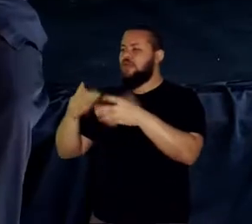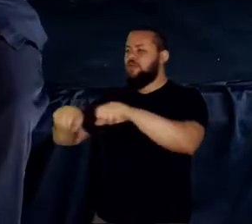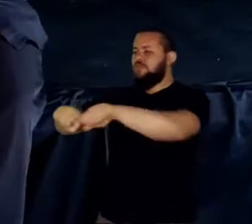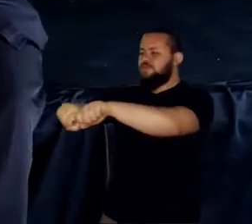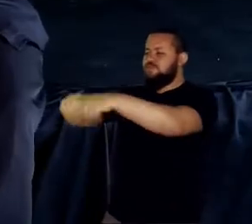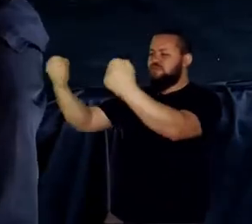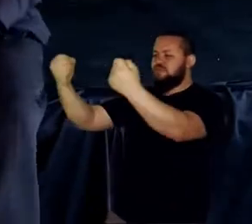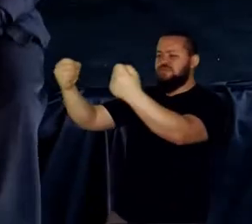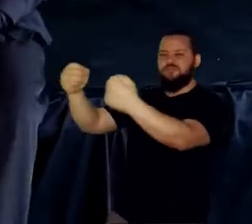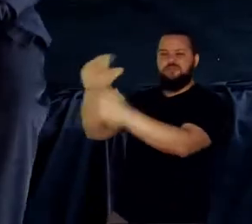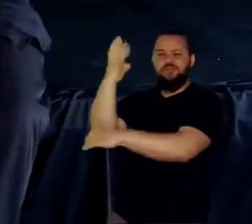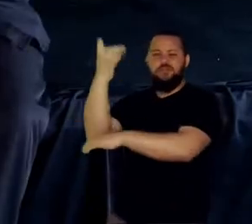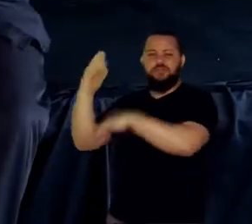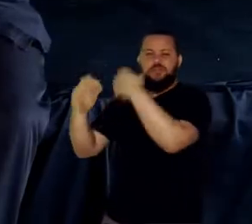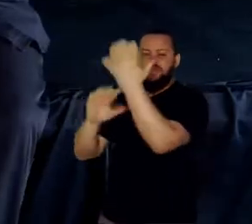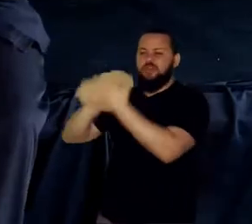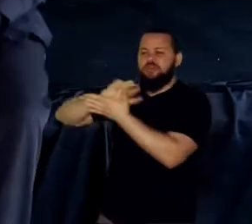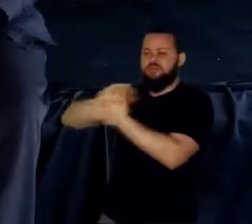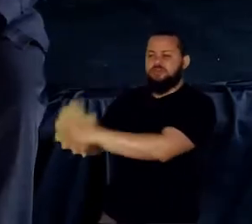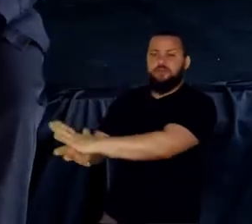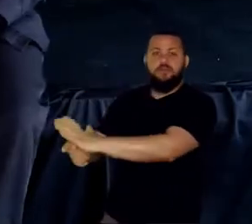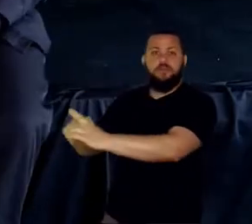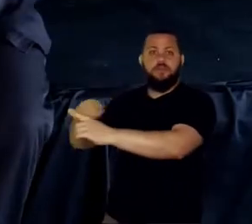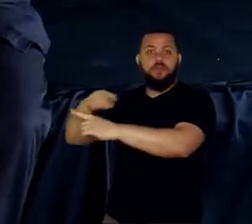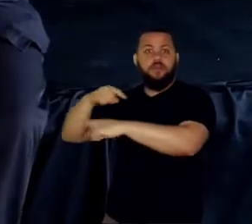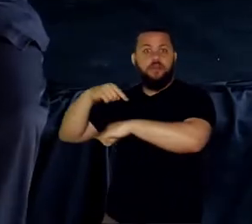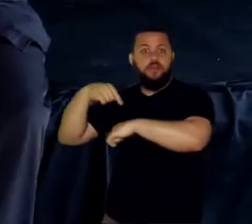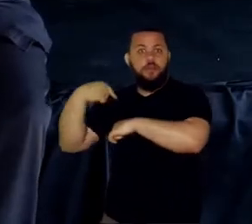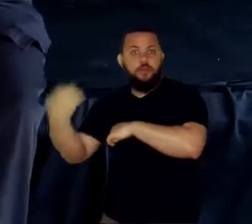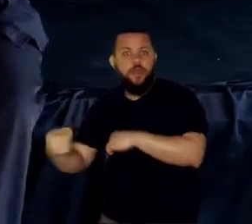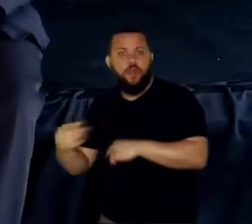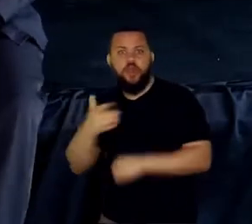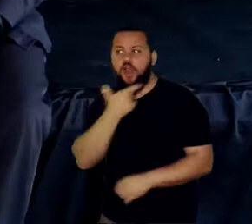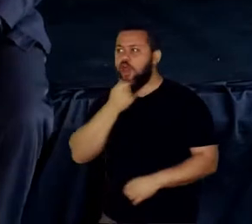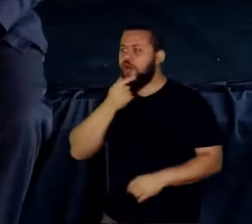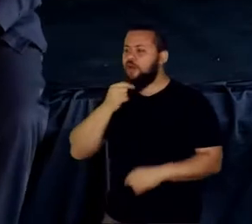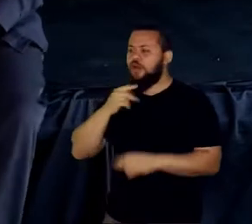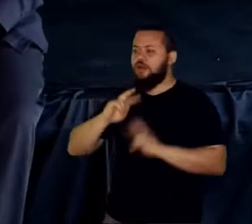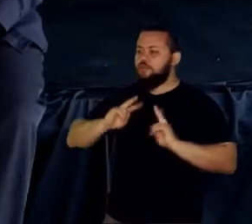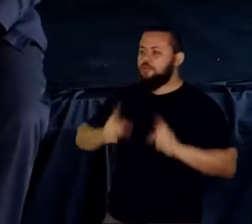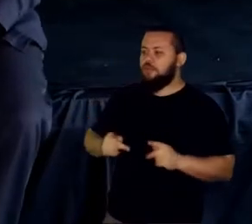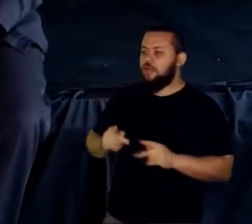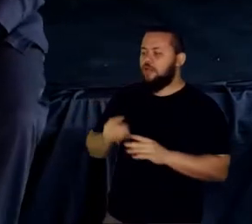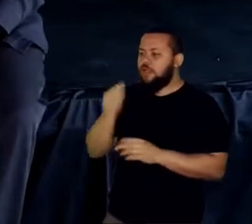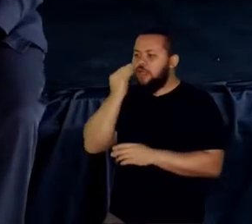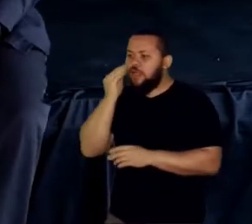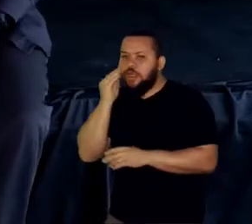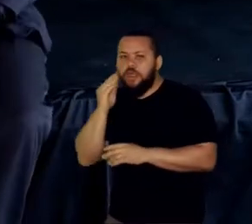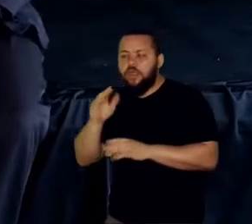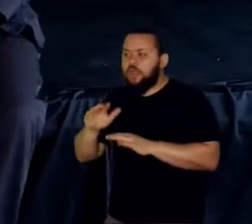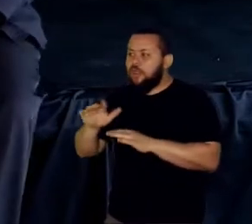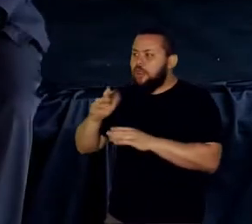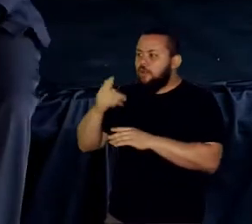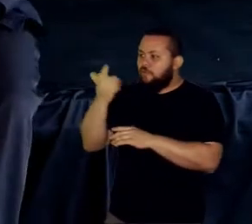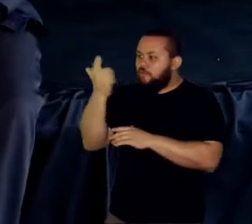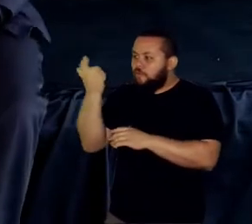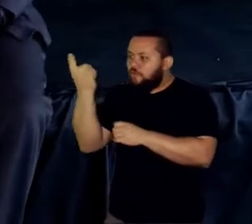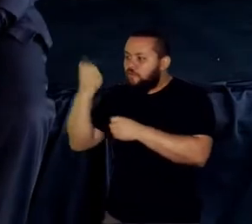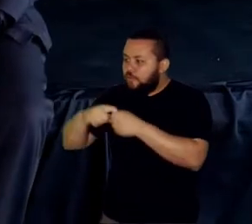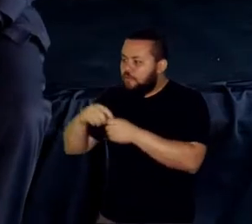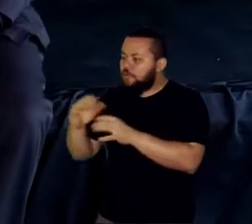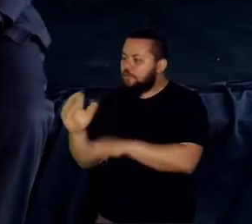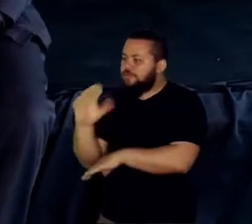Voltar a essa harmonia que nós somos, né? Nós terráqueos somos. Né? Né? Voltar ao equilíbrio, né, gente?